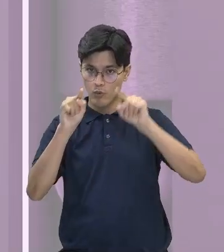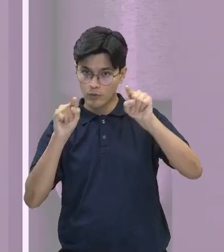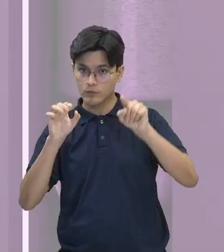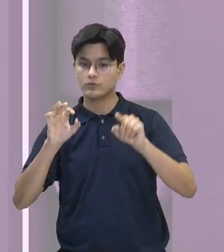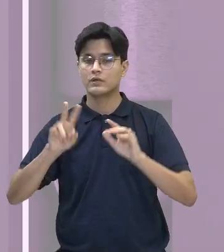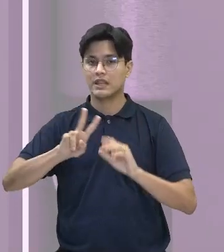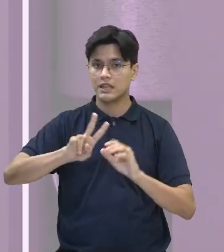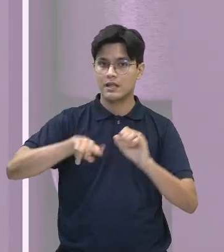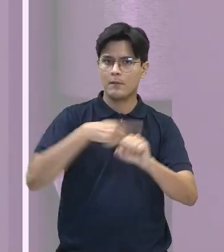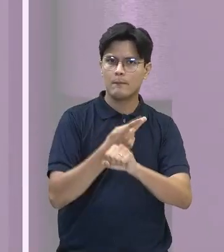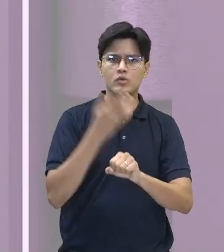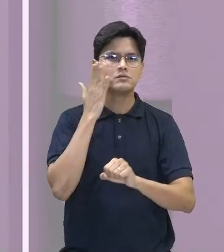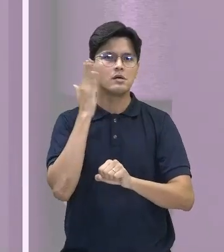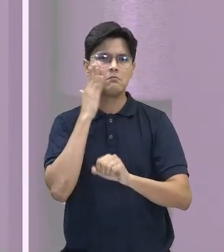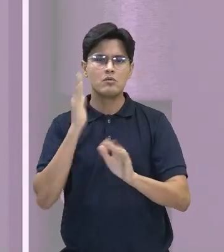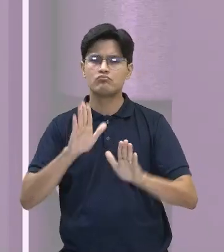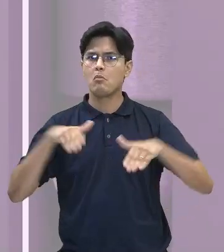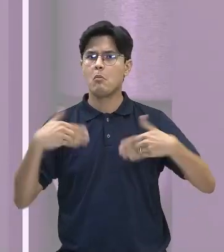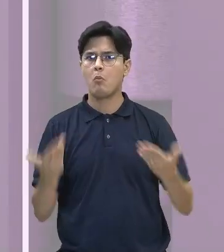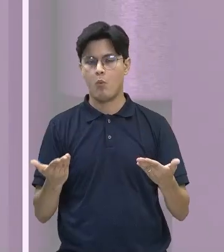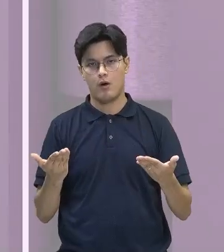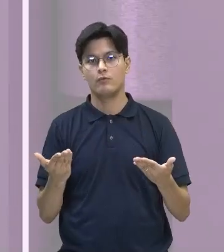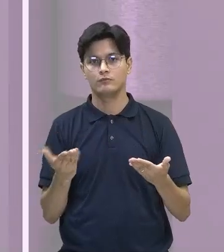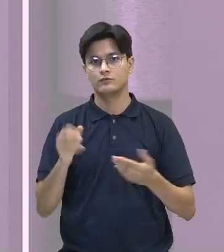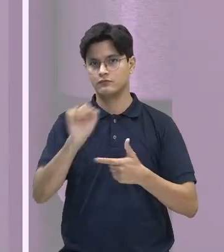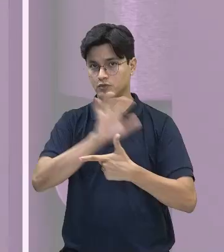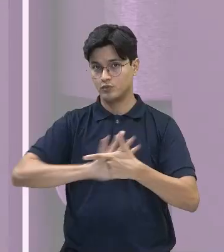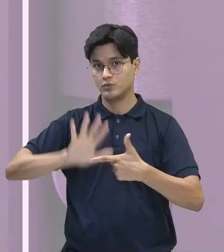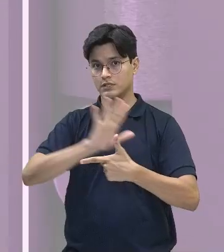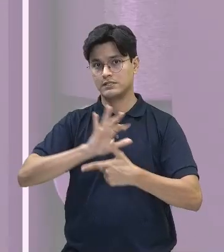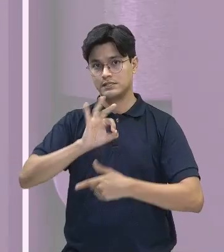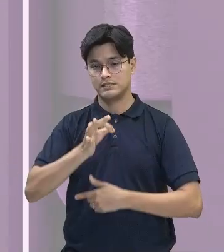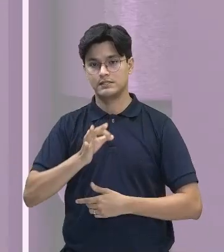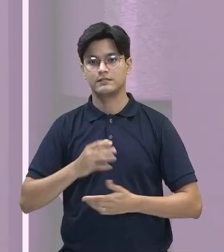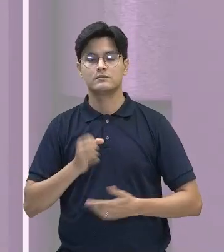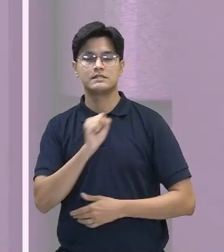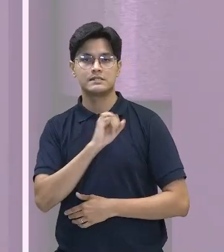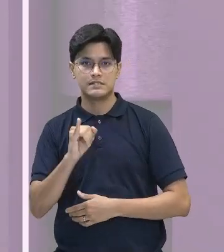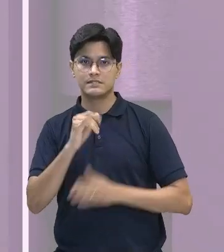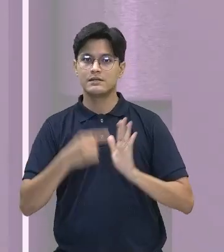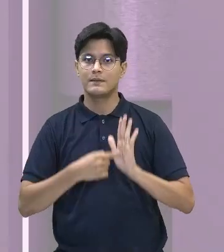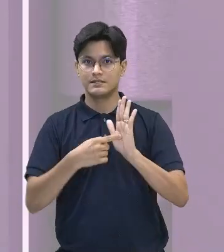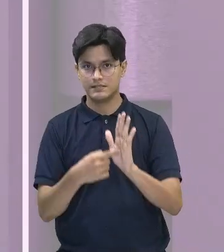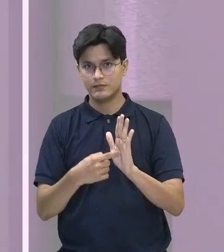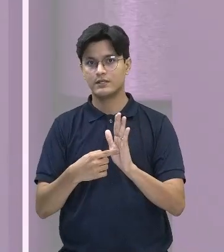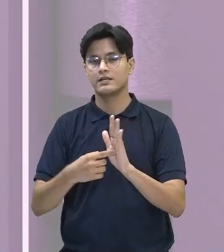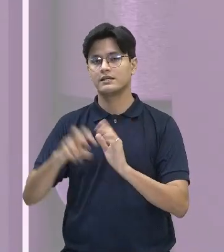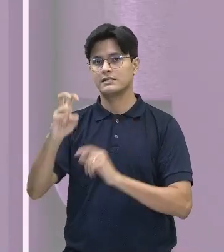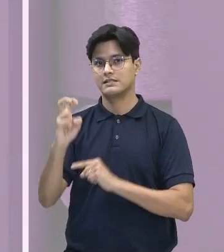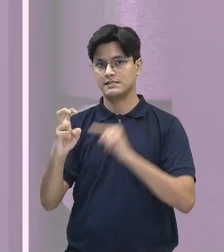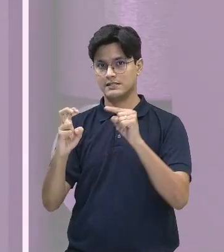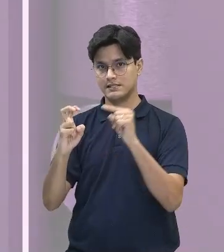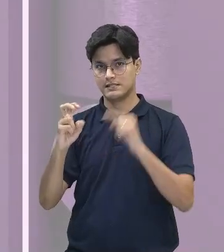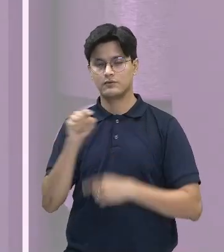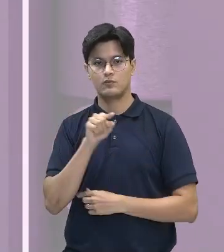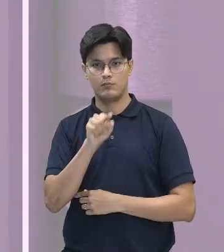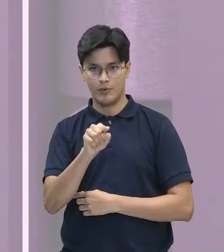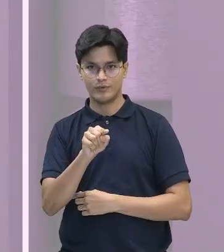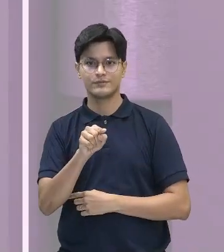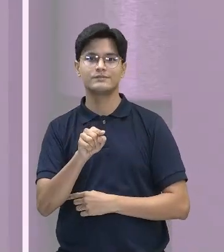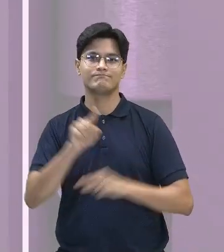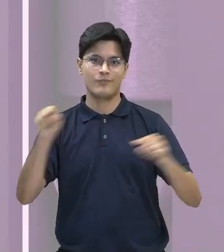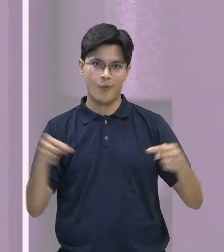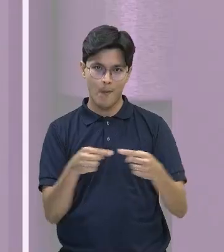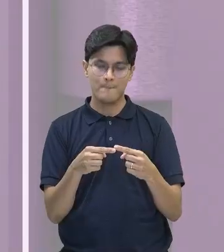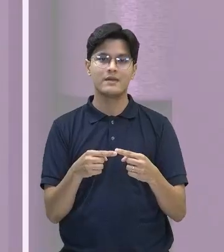A partir daí, pessoal, se a questão de oferecer 5 pontos, é um pentágono. Se oferecer 6 pontos, é